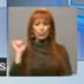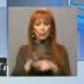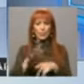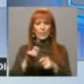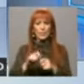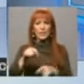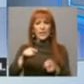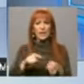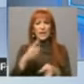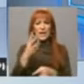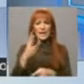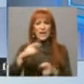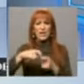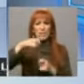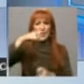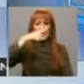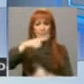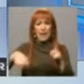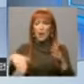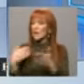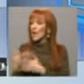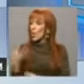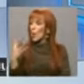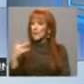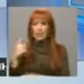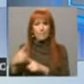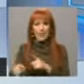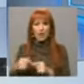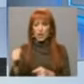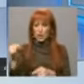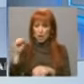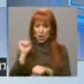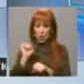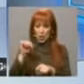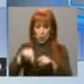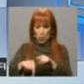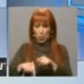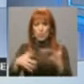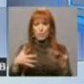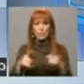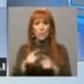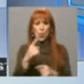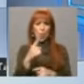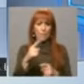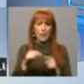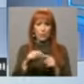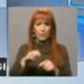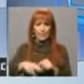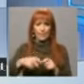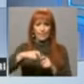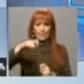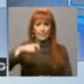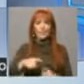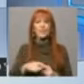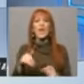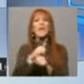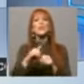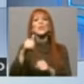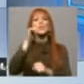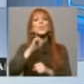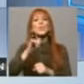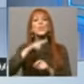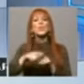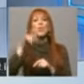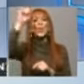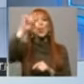marítima de norte com 3,5 m, 4,5 m, e na costa sul, ondas de sul com 1 m. Para o arquipélago dos Açores,